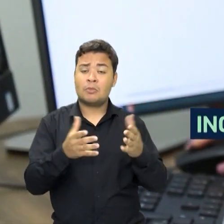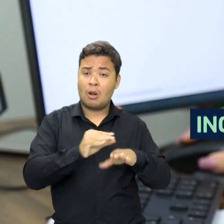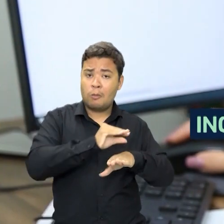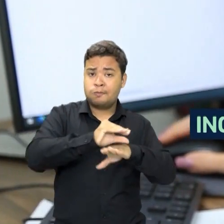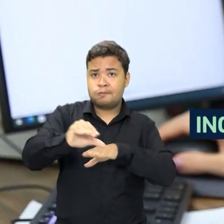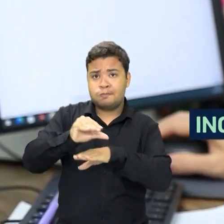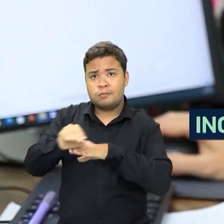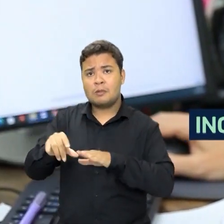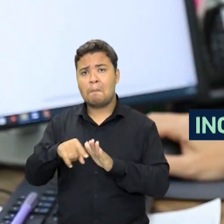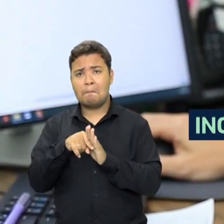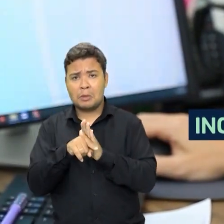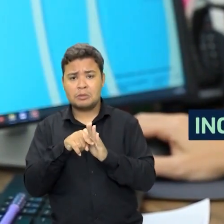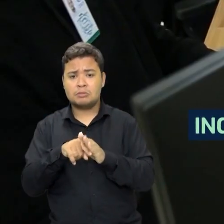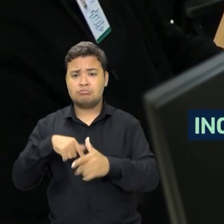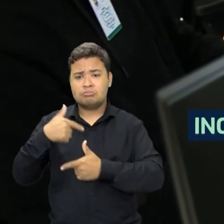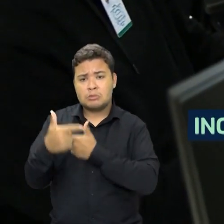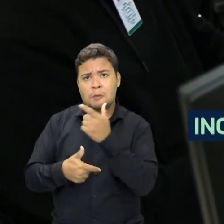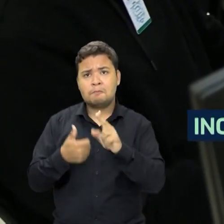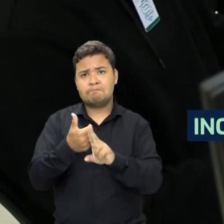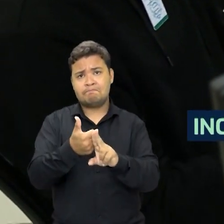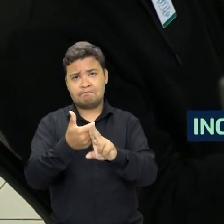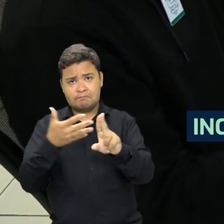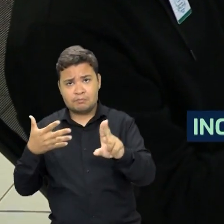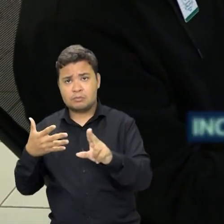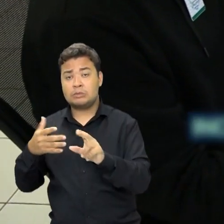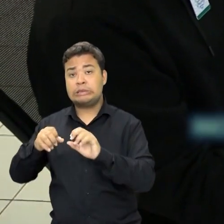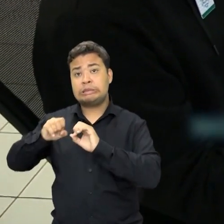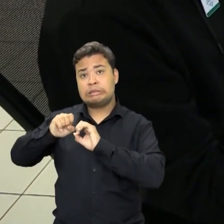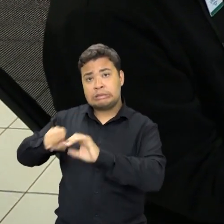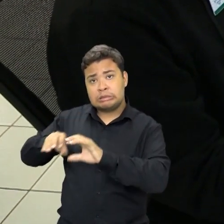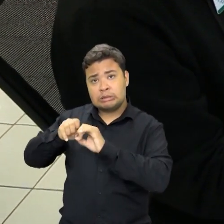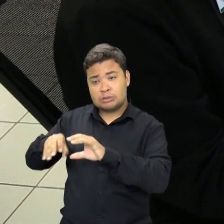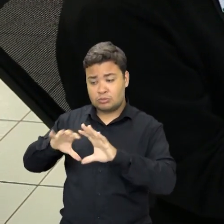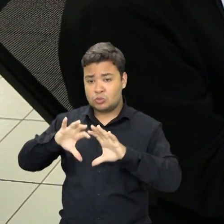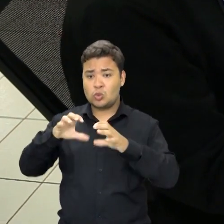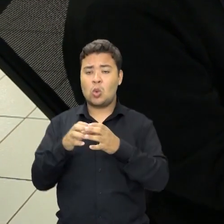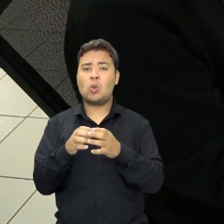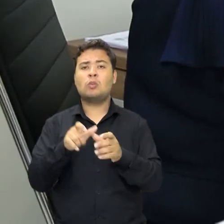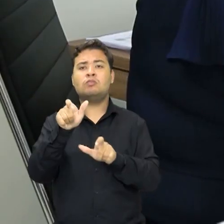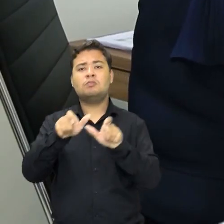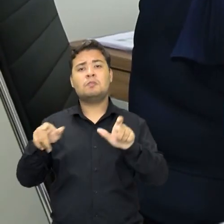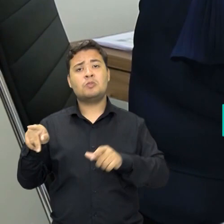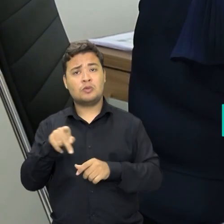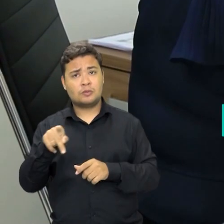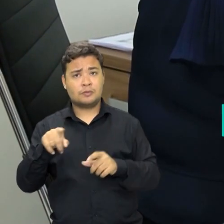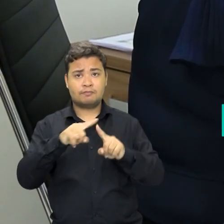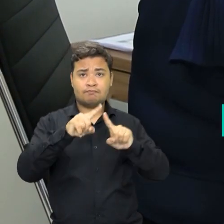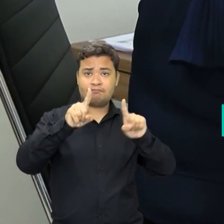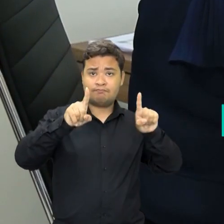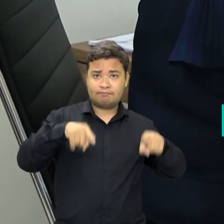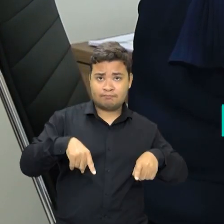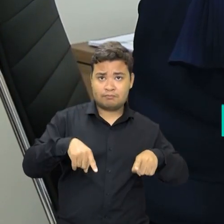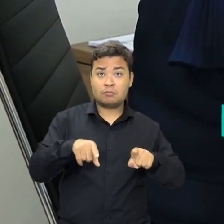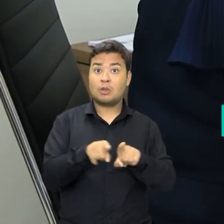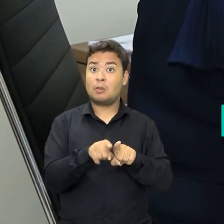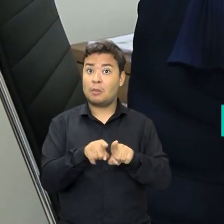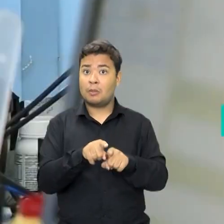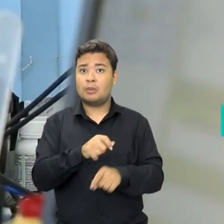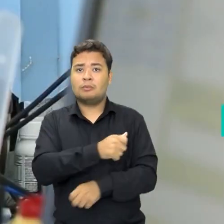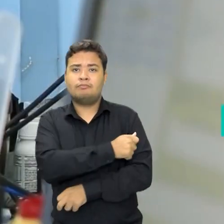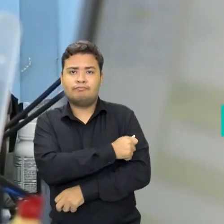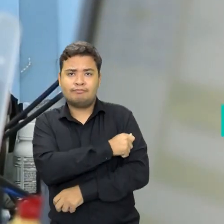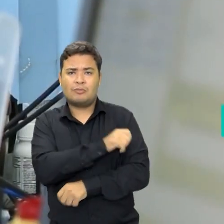financiamento de pesquisas, atividades de extensão e ensino, junto aos professores, técnicos administrativos